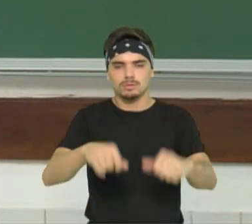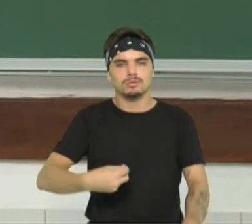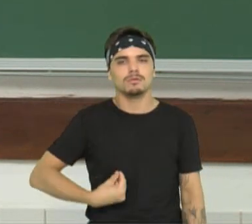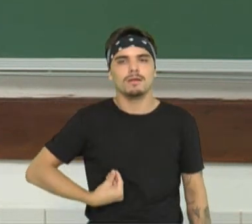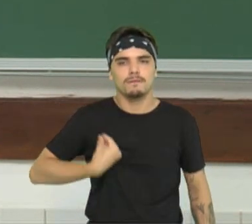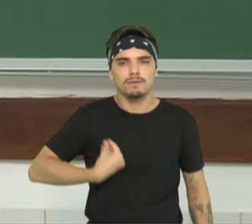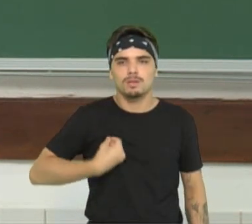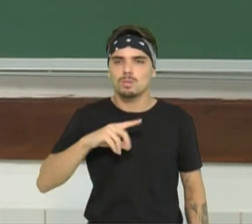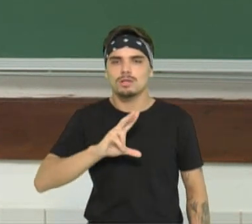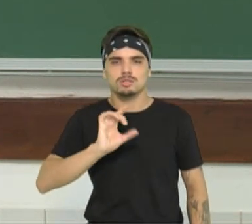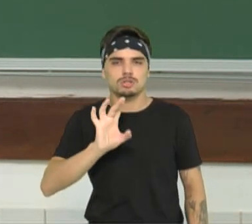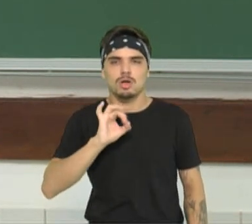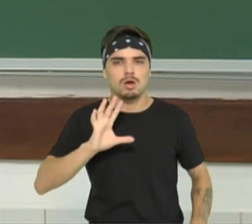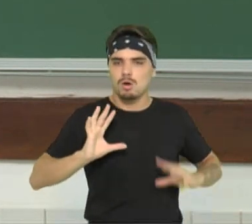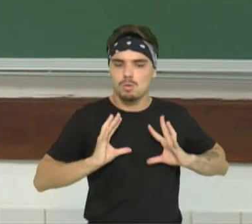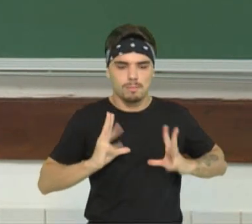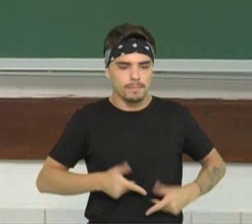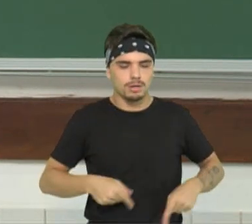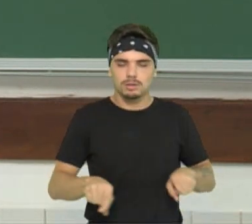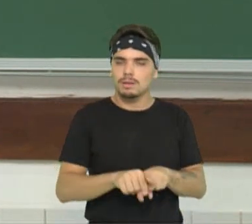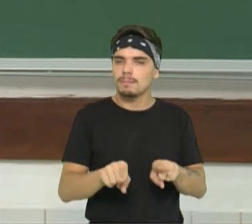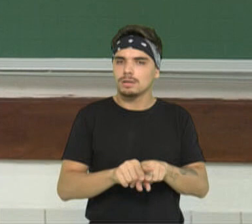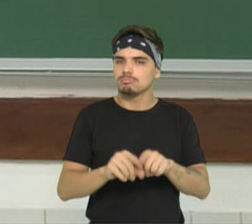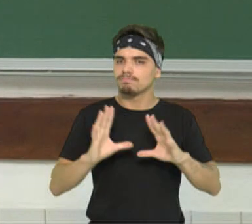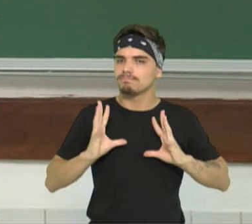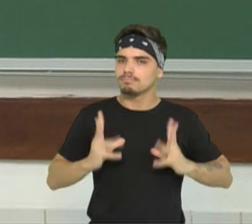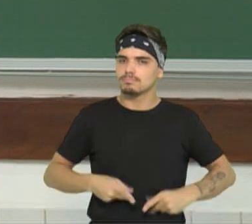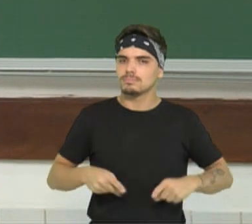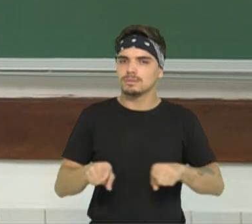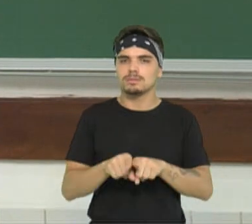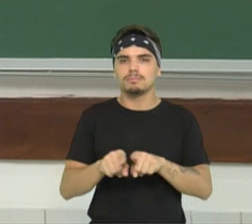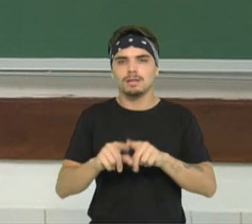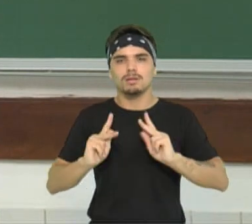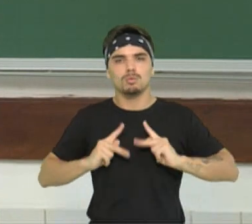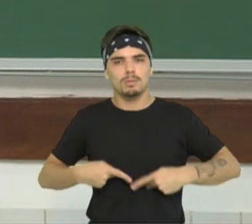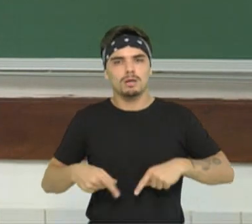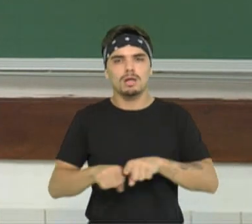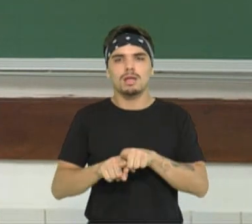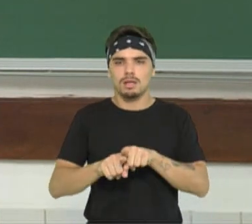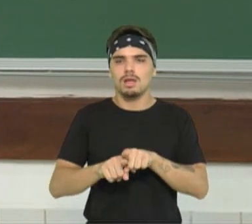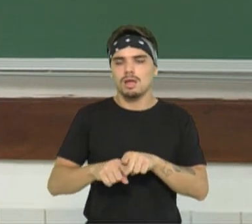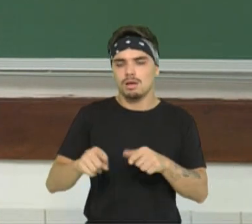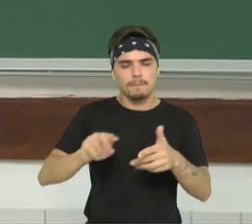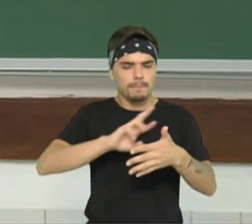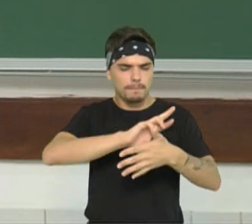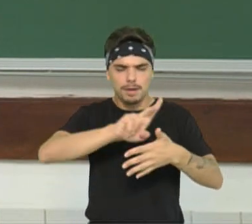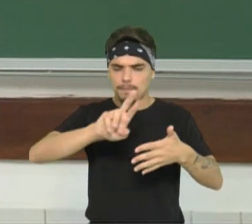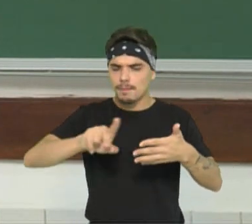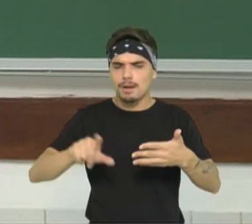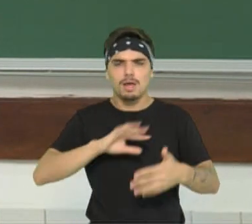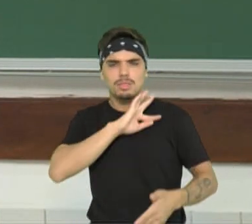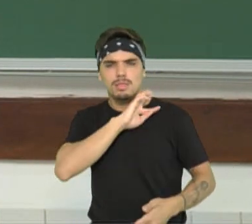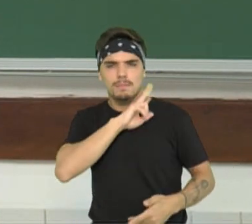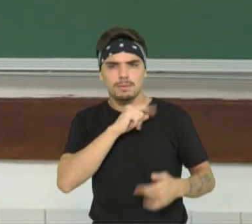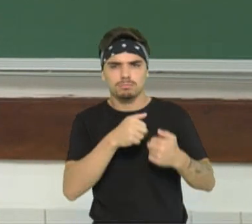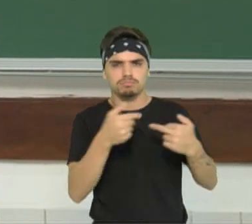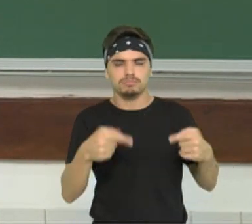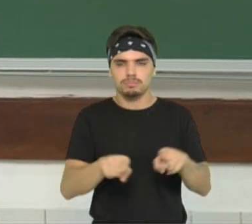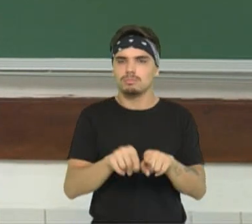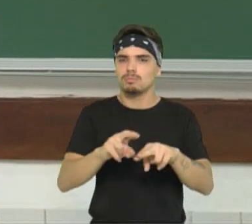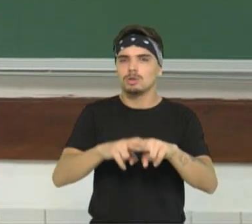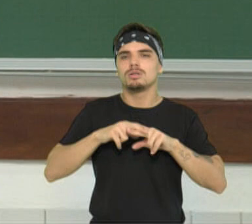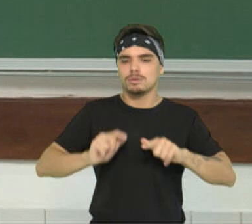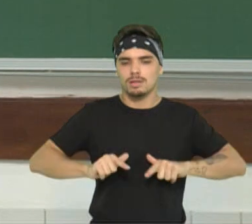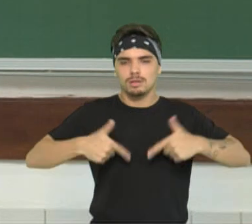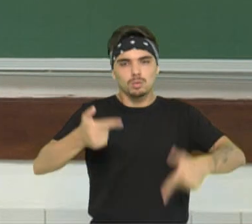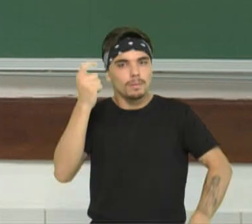que serão afetados, mas também os demais seres vivos. Então é necessário pensar aí mudanças de atitude para